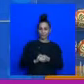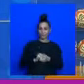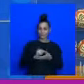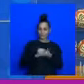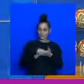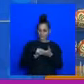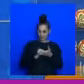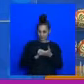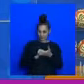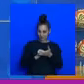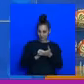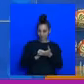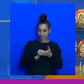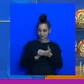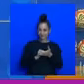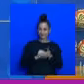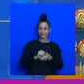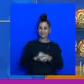Tá marcando?